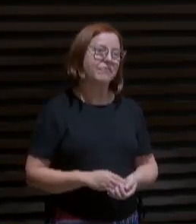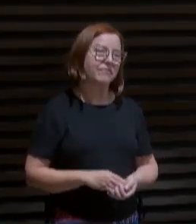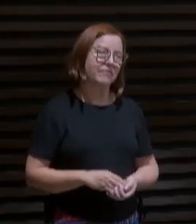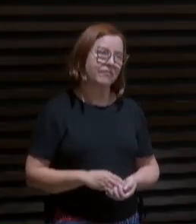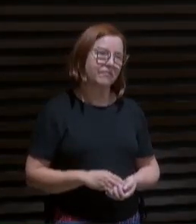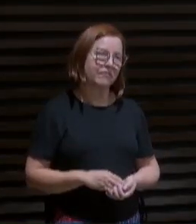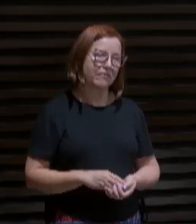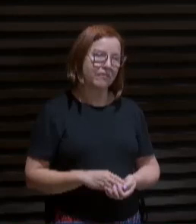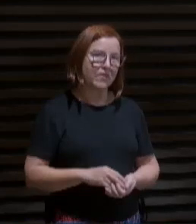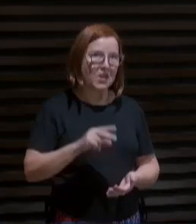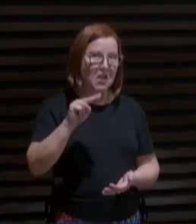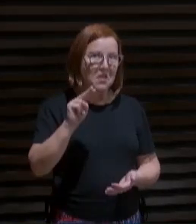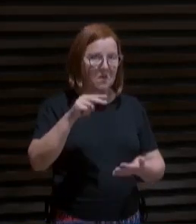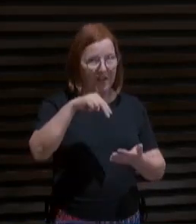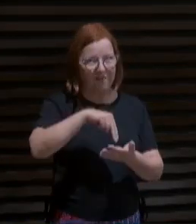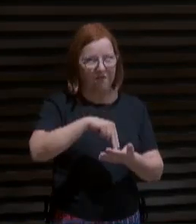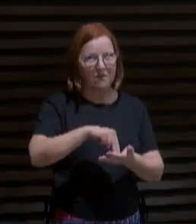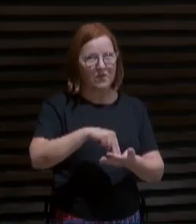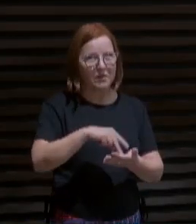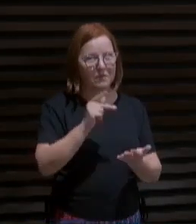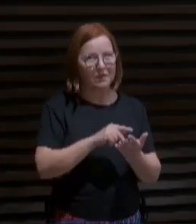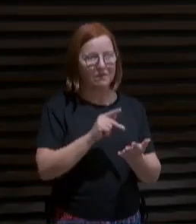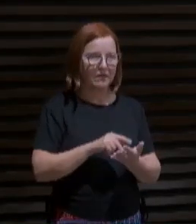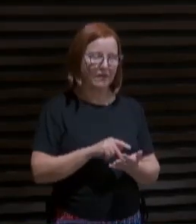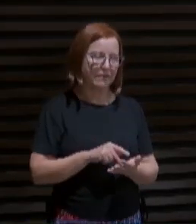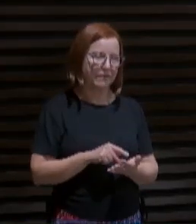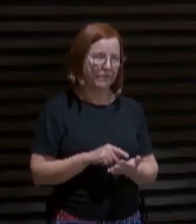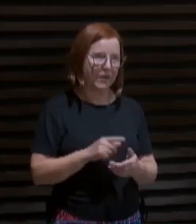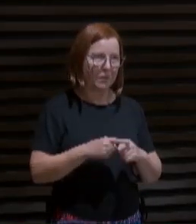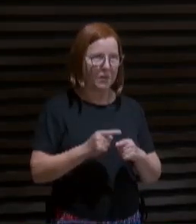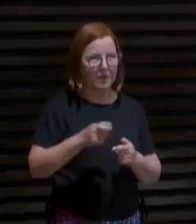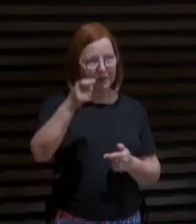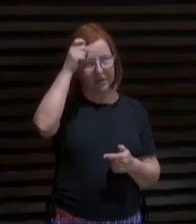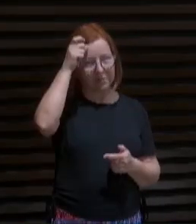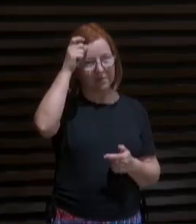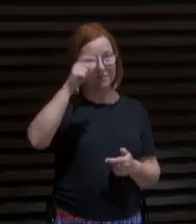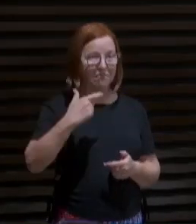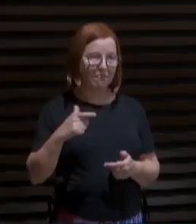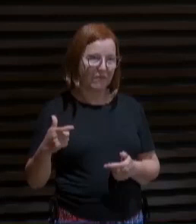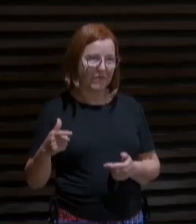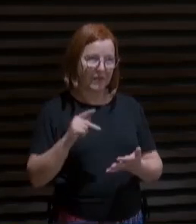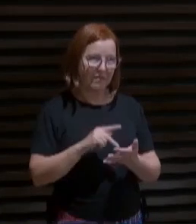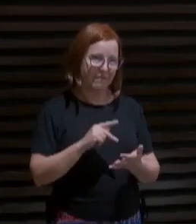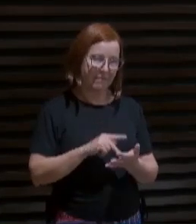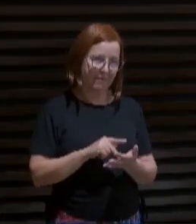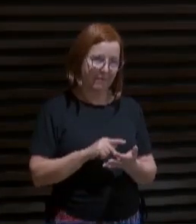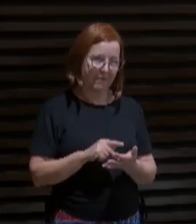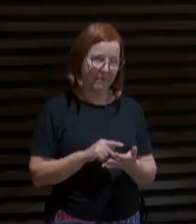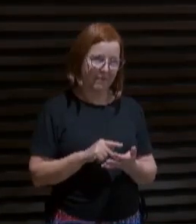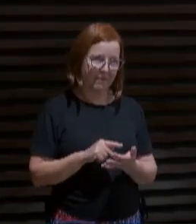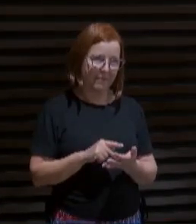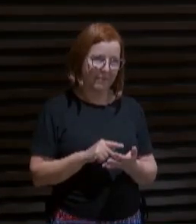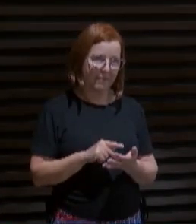E jamais se firmou na verdade, porque nele não há verdade.